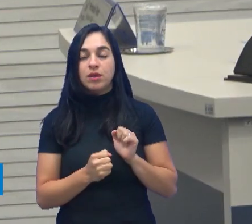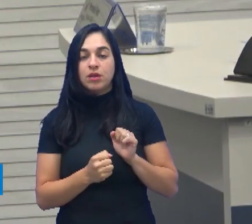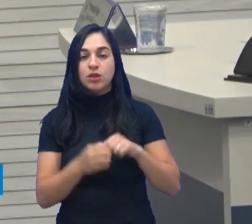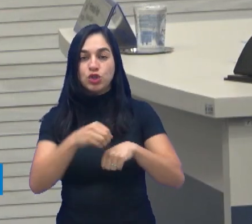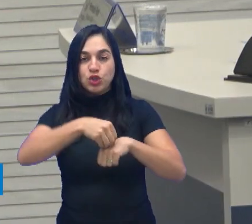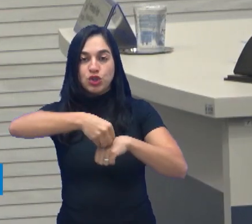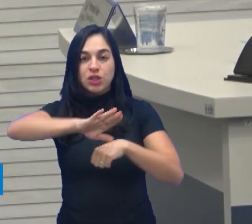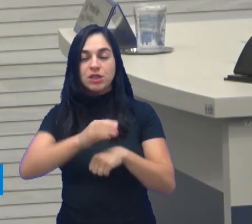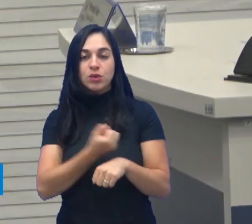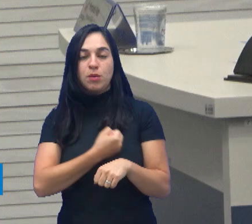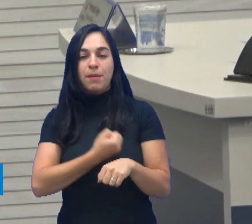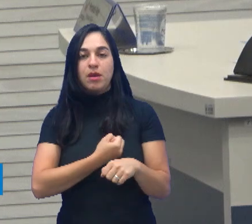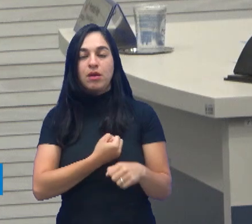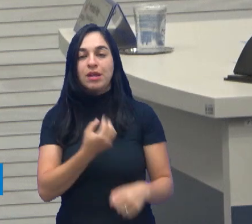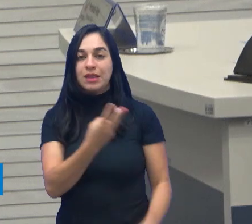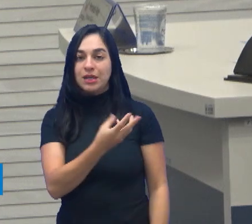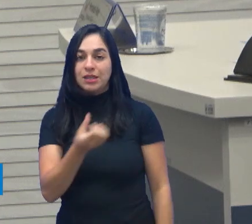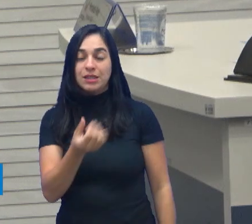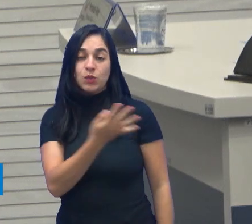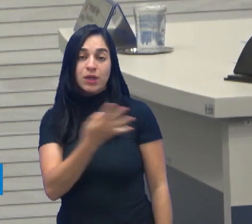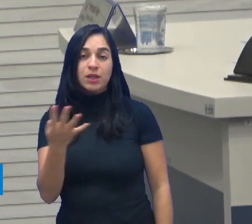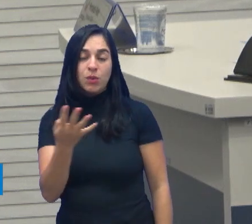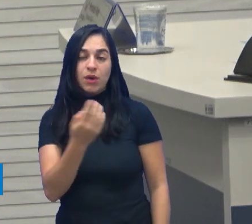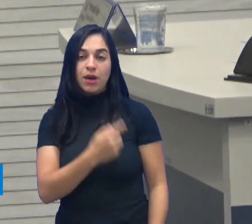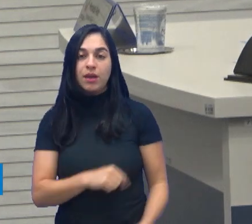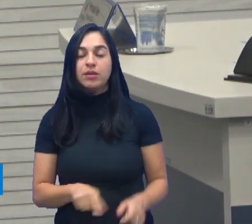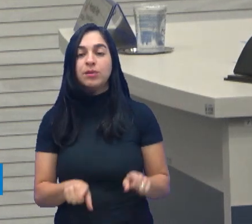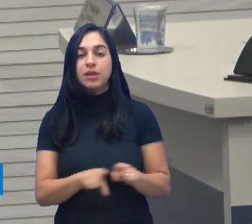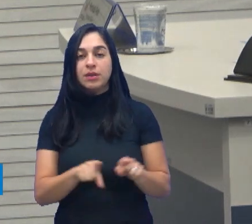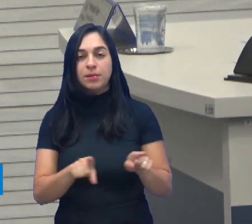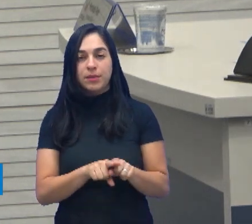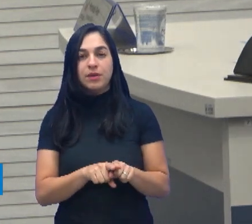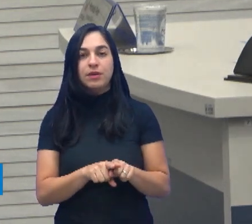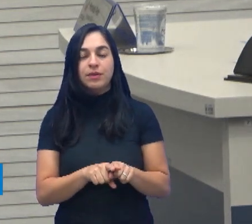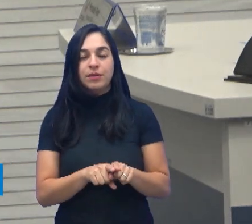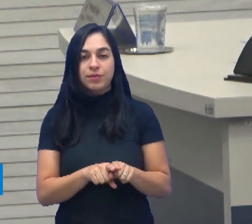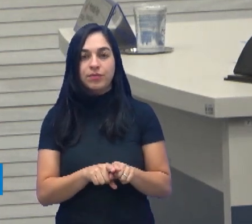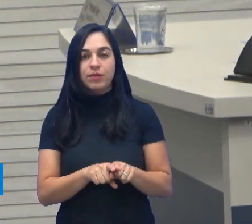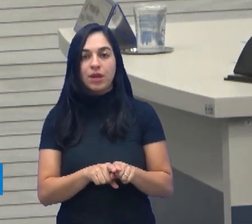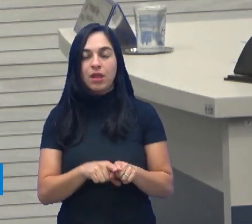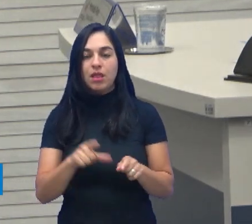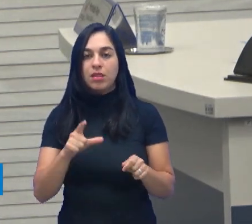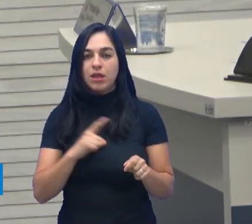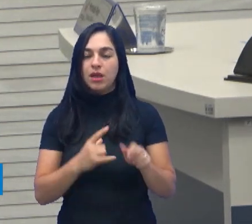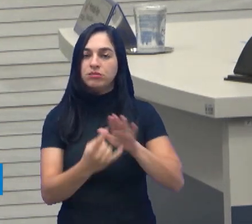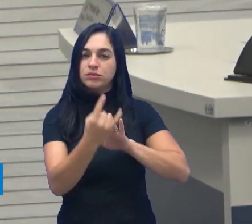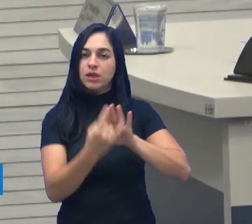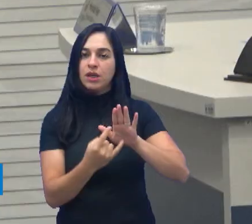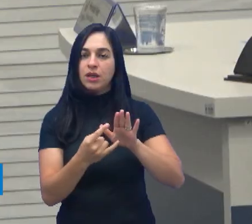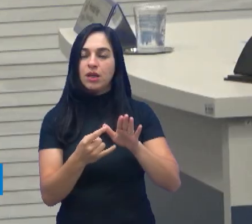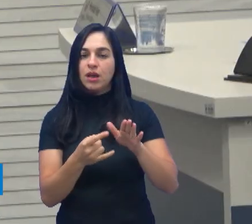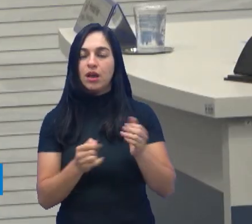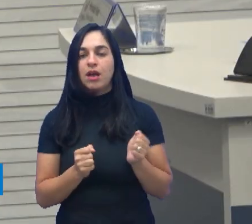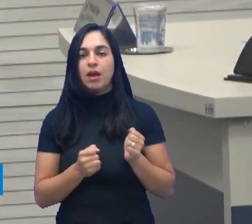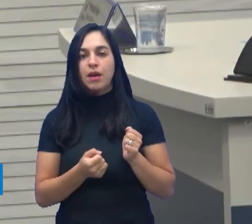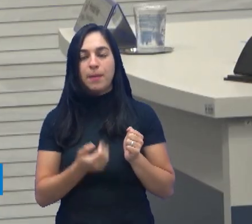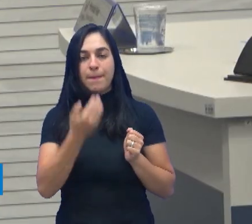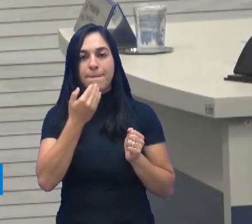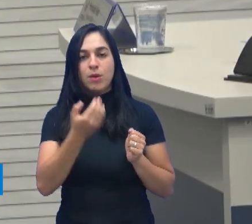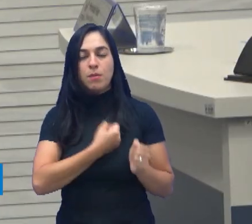número 3644 e destaque de alguns requerimentos. Requerimentos